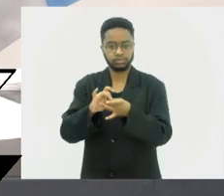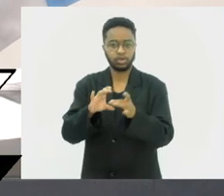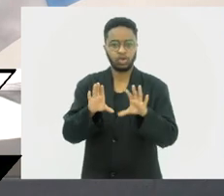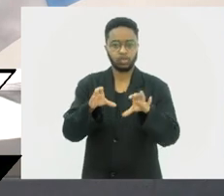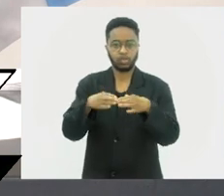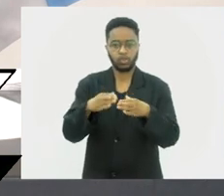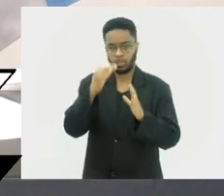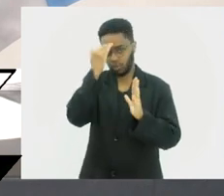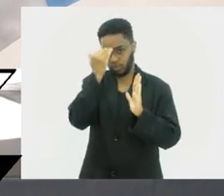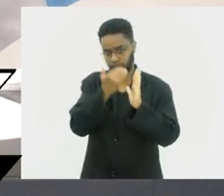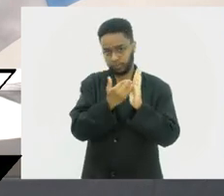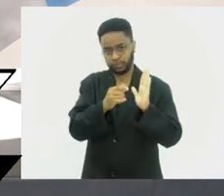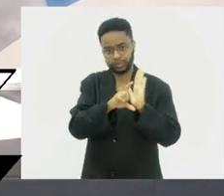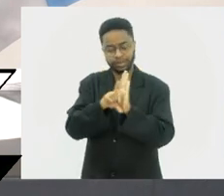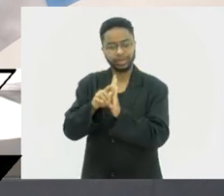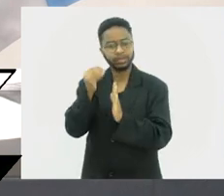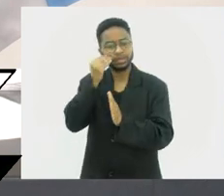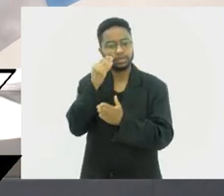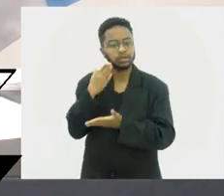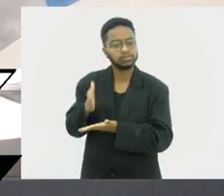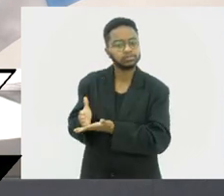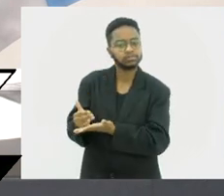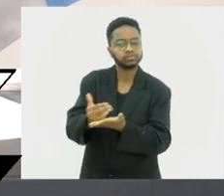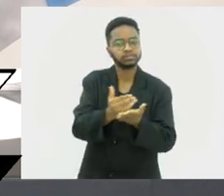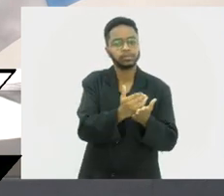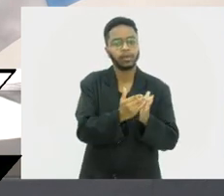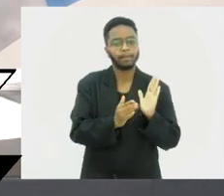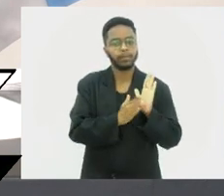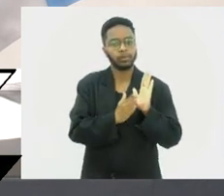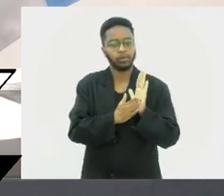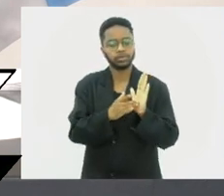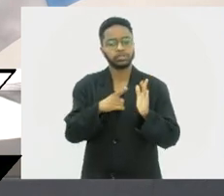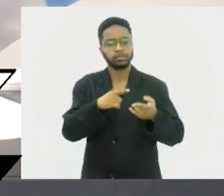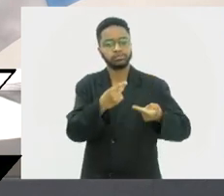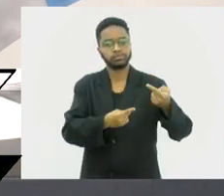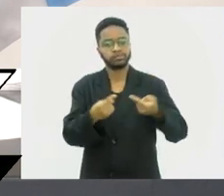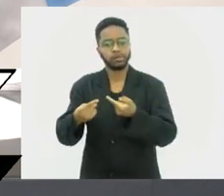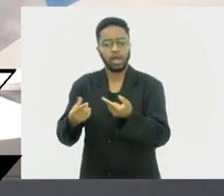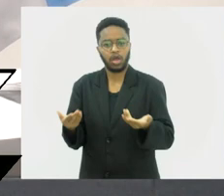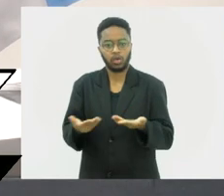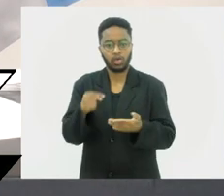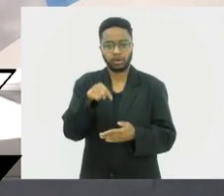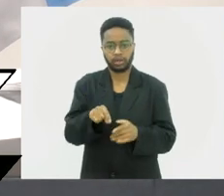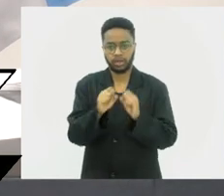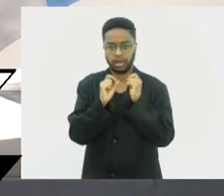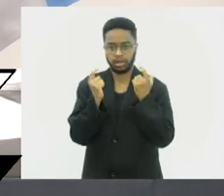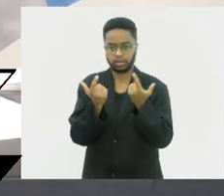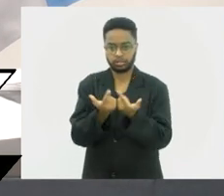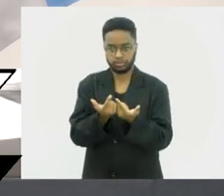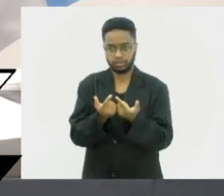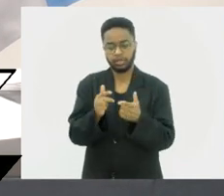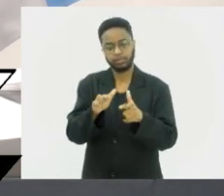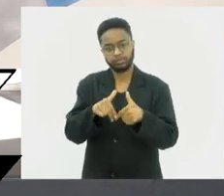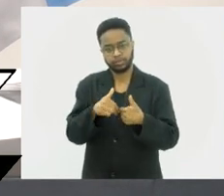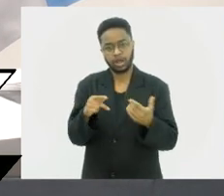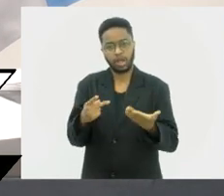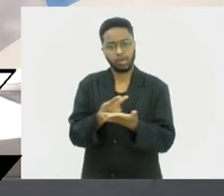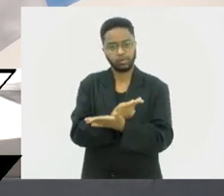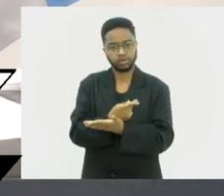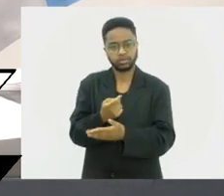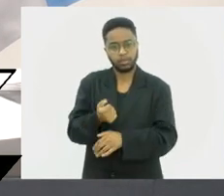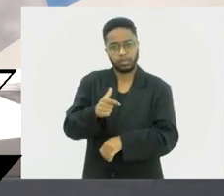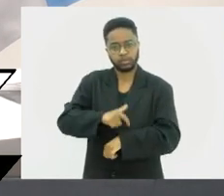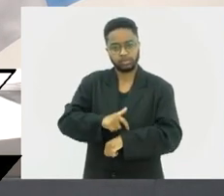juntar todas as iniciativas, todas as propostas que estão tramitando nesse momento na Assembleia Legislativa, diante dos acontecimentos